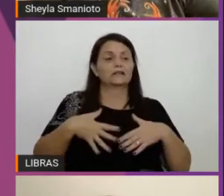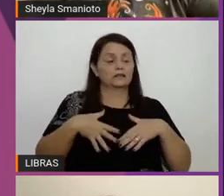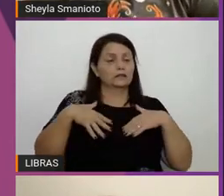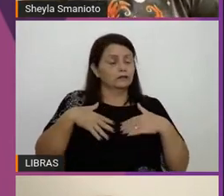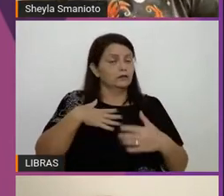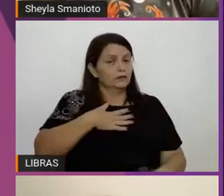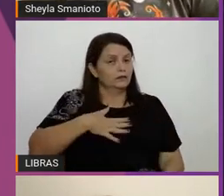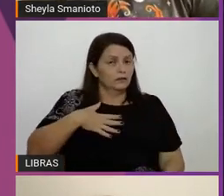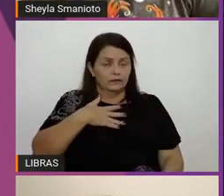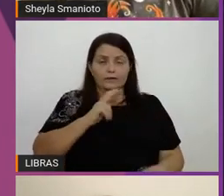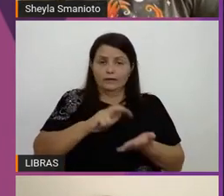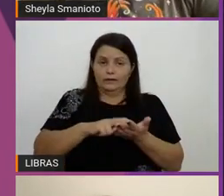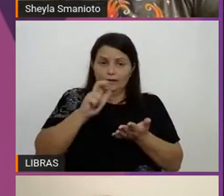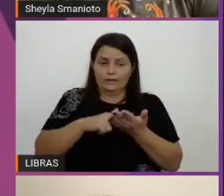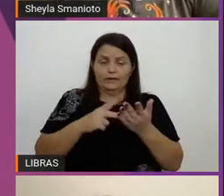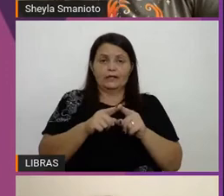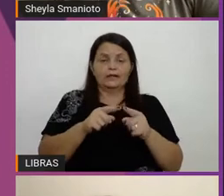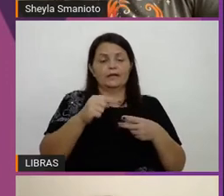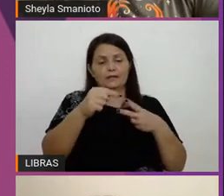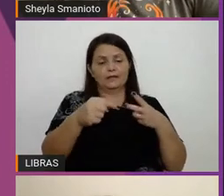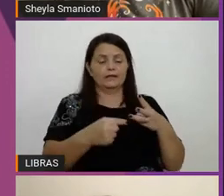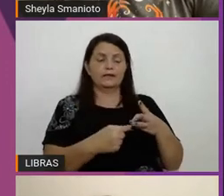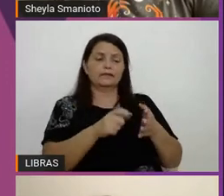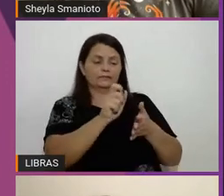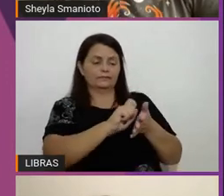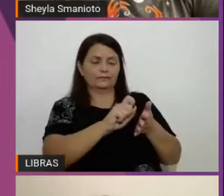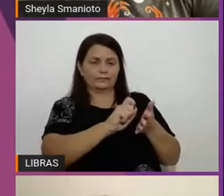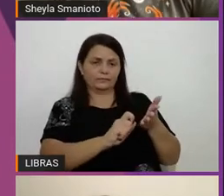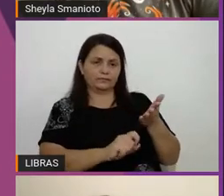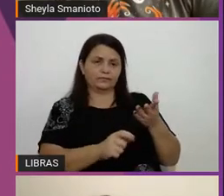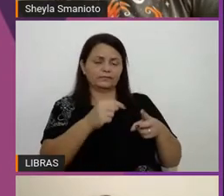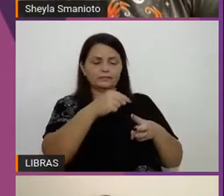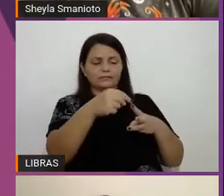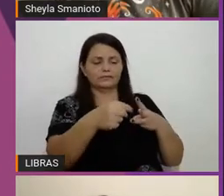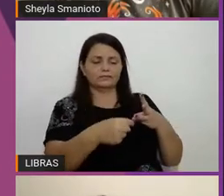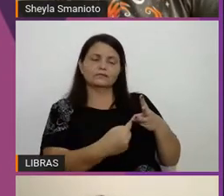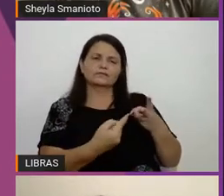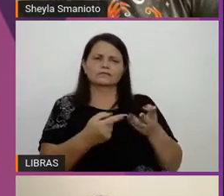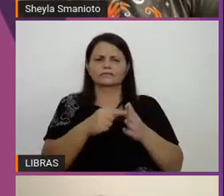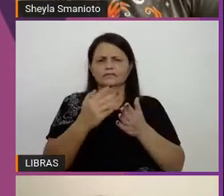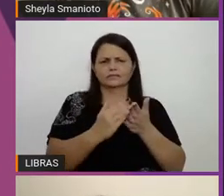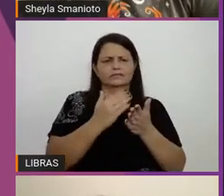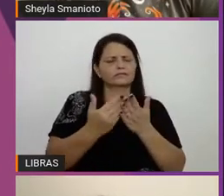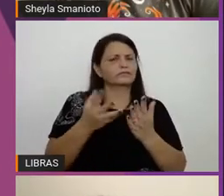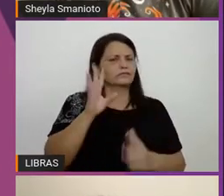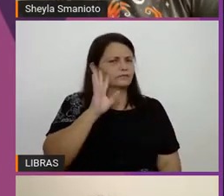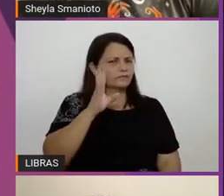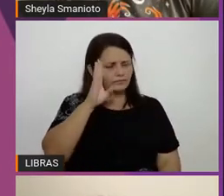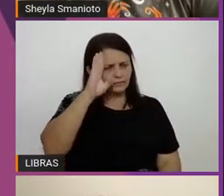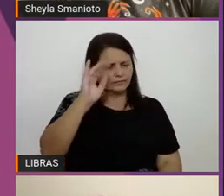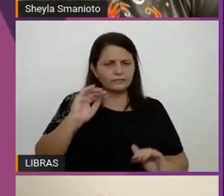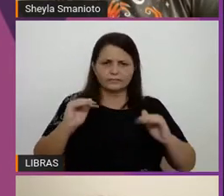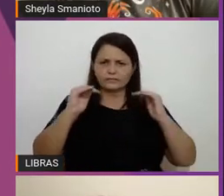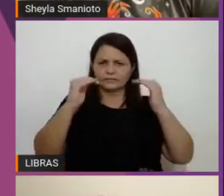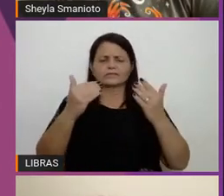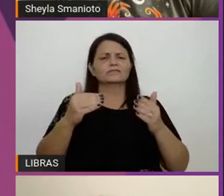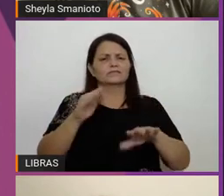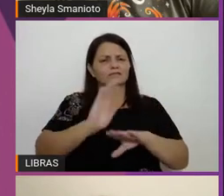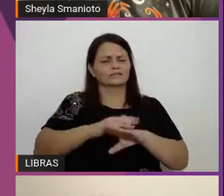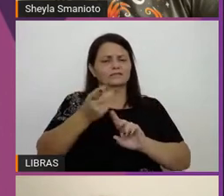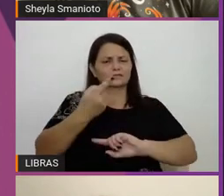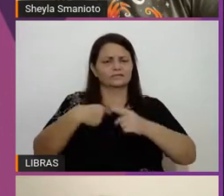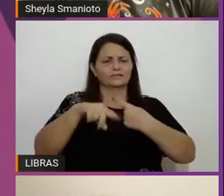tá aqui com três vitórias que eu admiro muito para falar de palavras pouquinho porânea muito relevante que estão fazendo